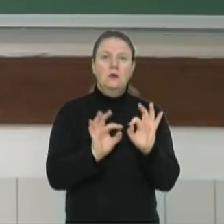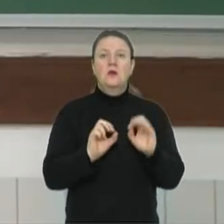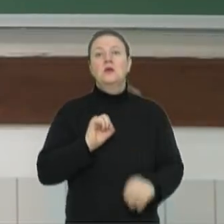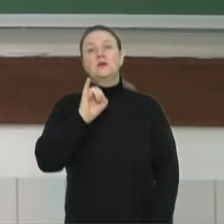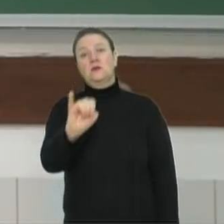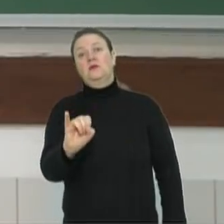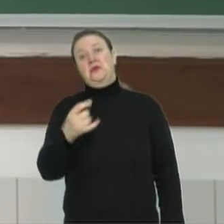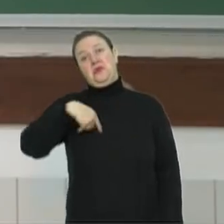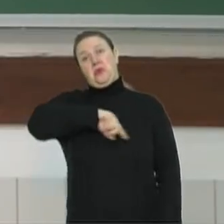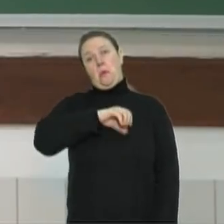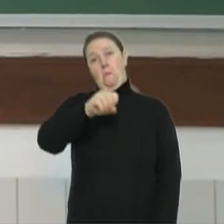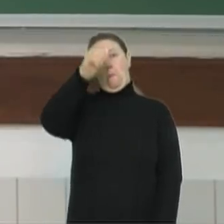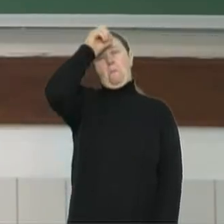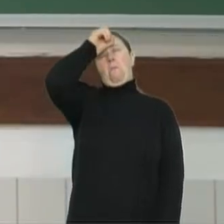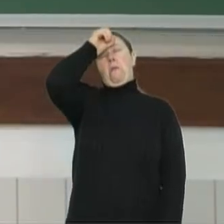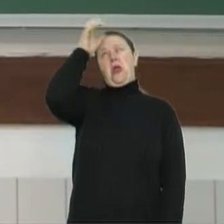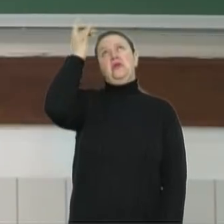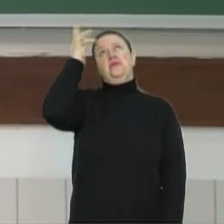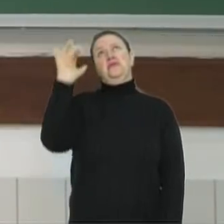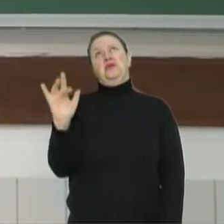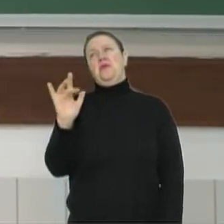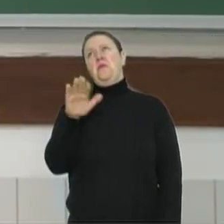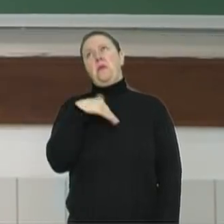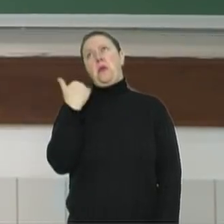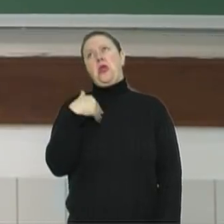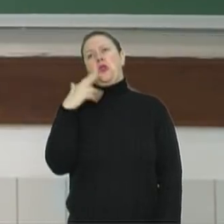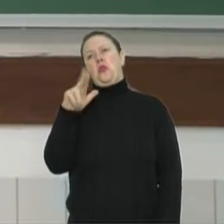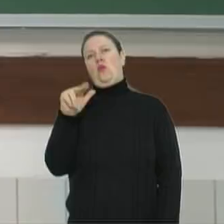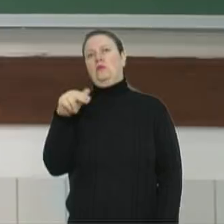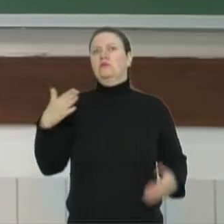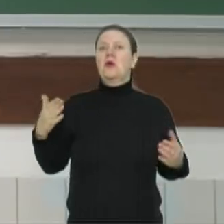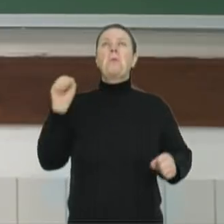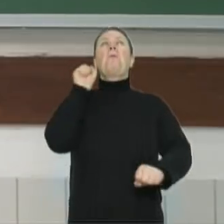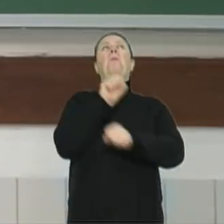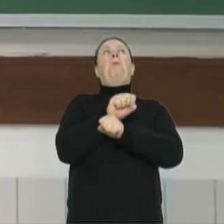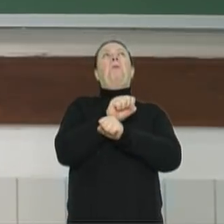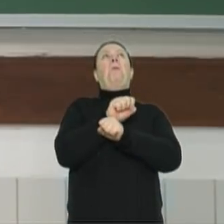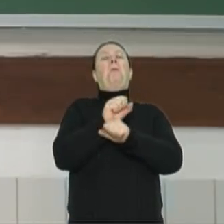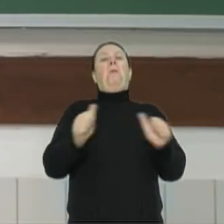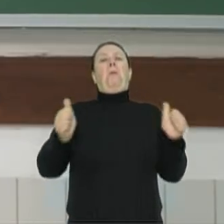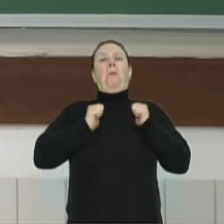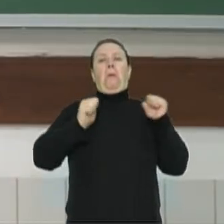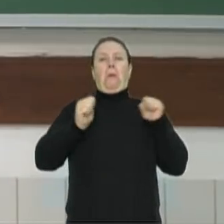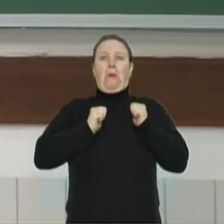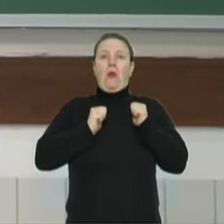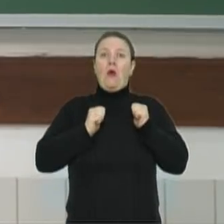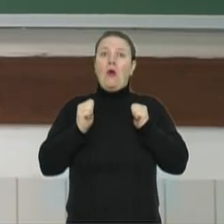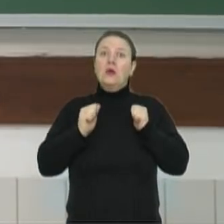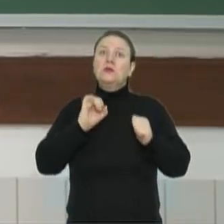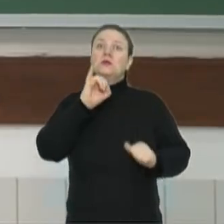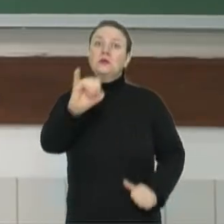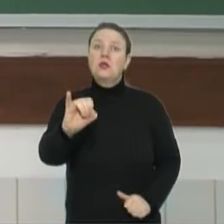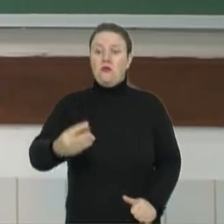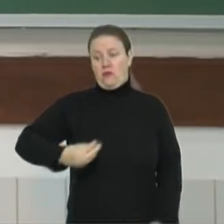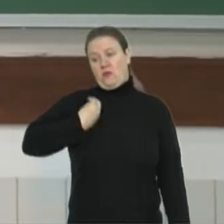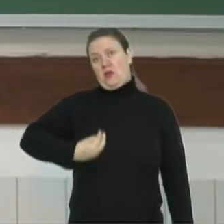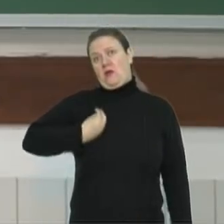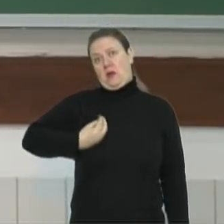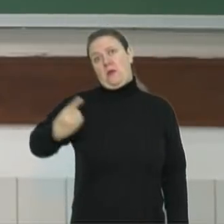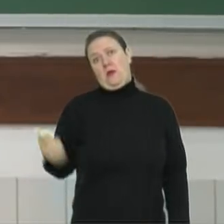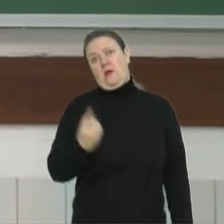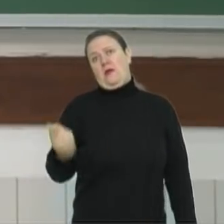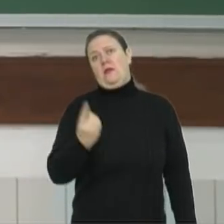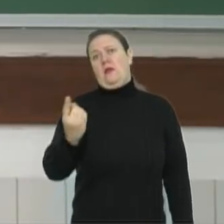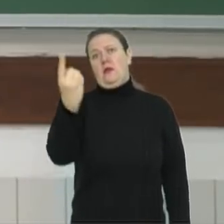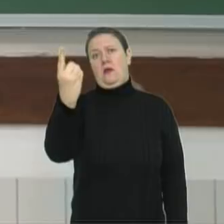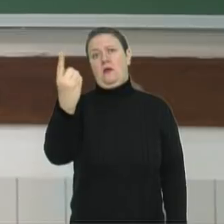soubesse que a gente ia morrer, a gente nunca ia fazer nada, ia ficar parado. Se nós fôssemos imortais, nós também